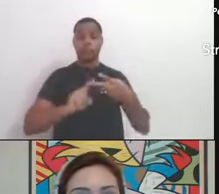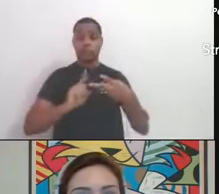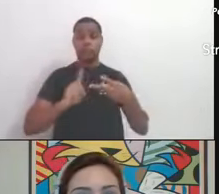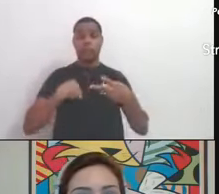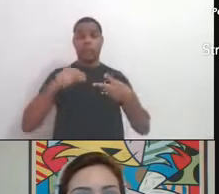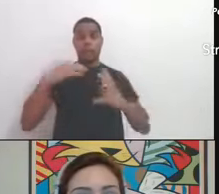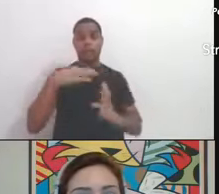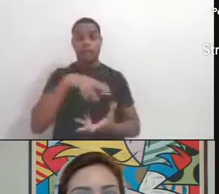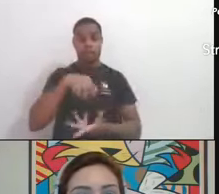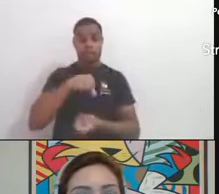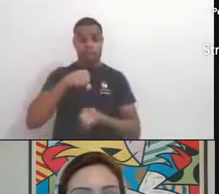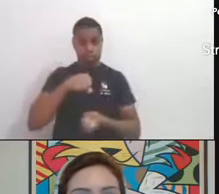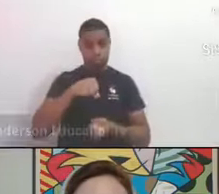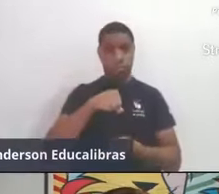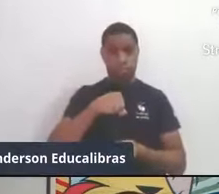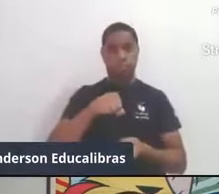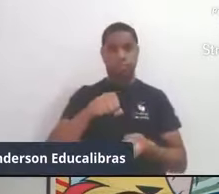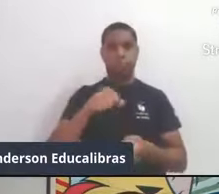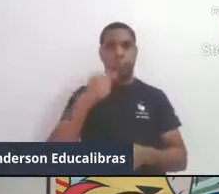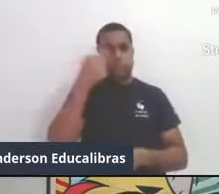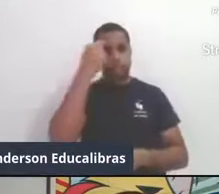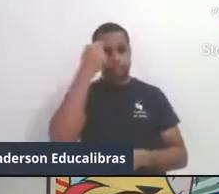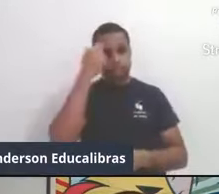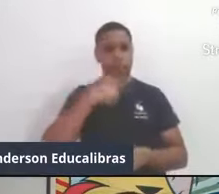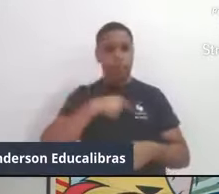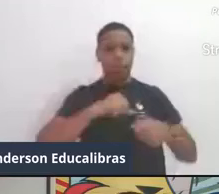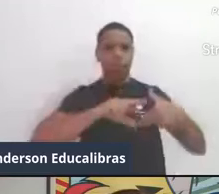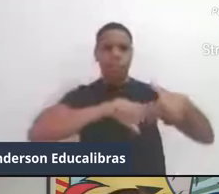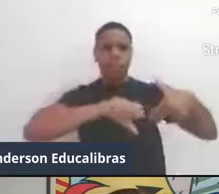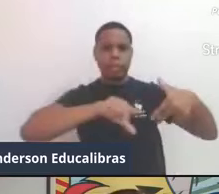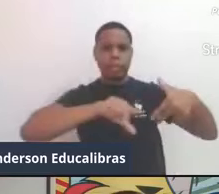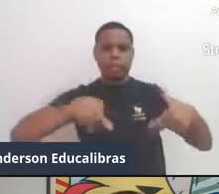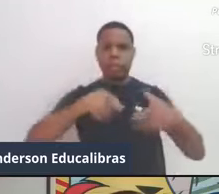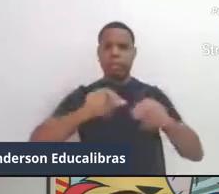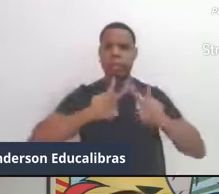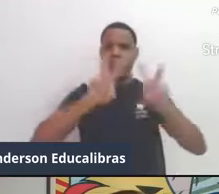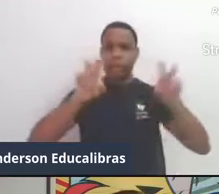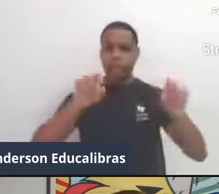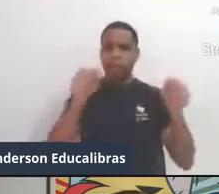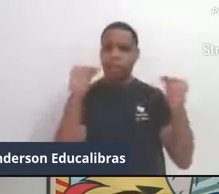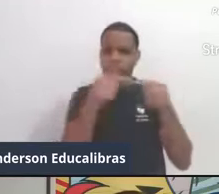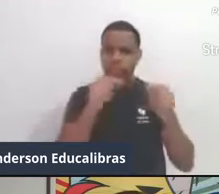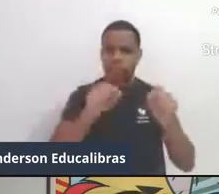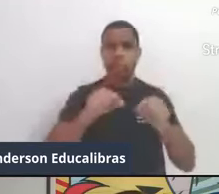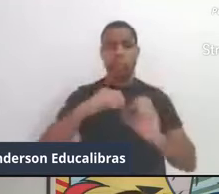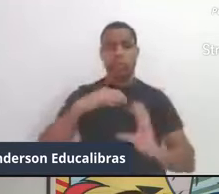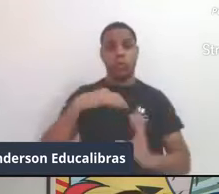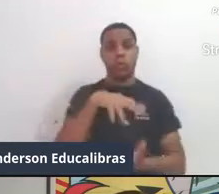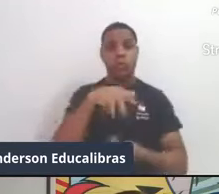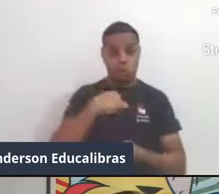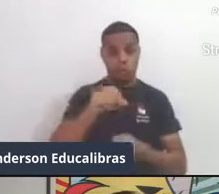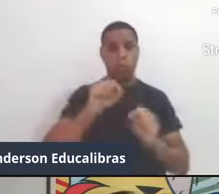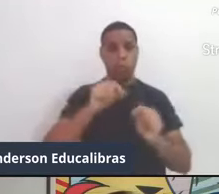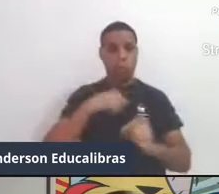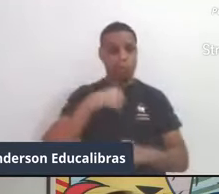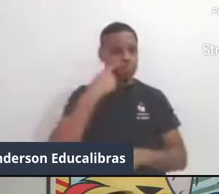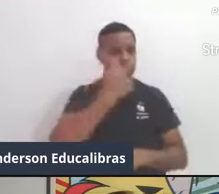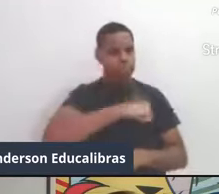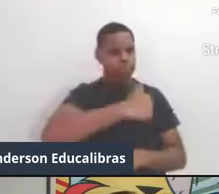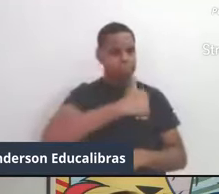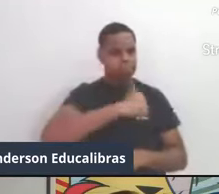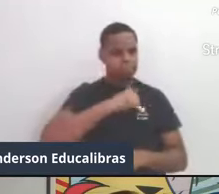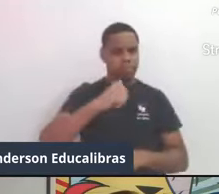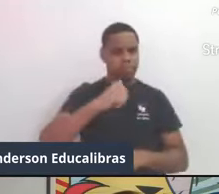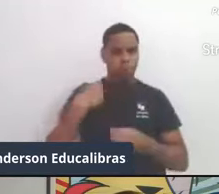sustentabilidade, então olhar a diversidade também pelo tema de sustentabilidade, avaliando como que a gente